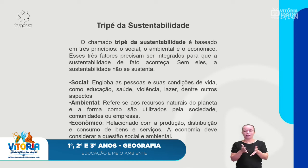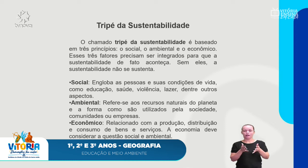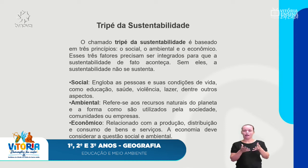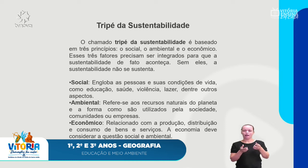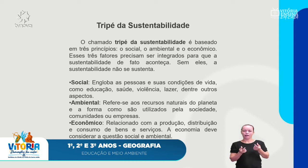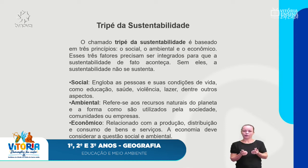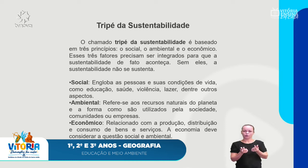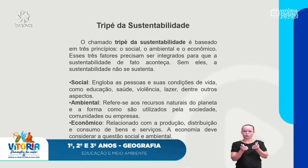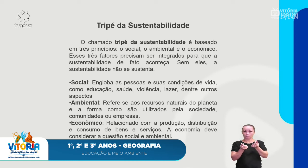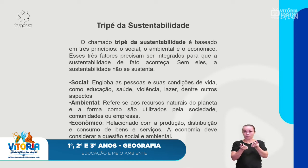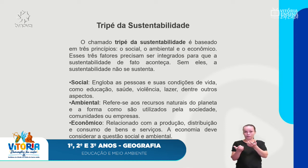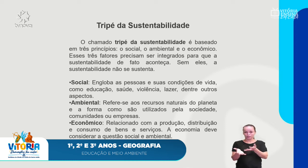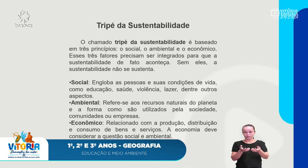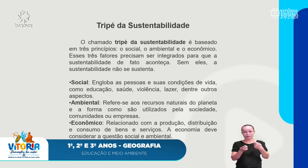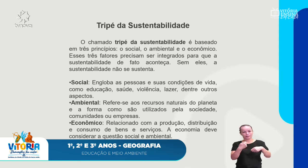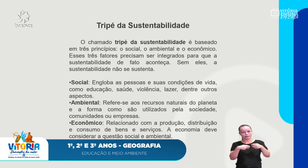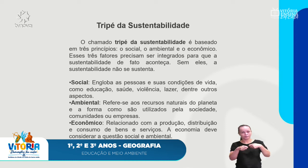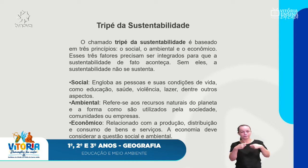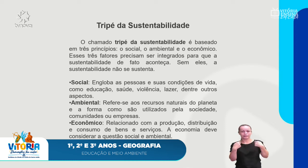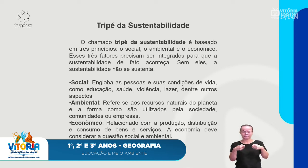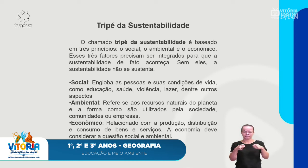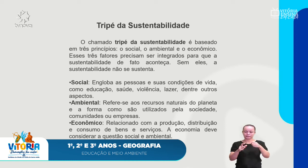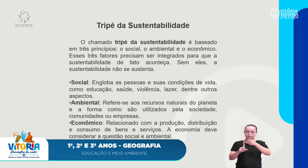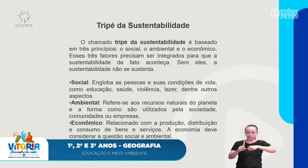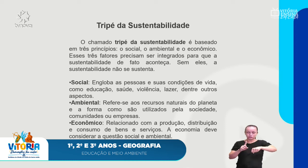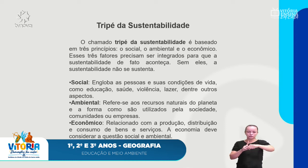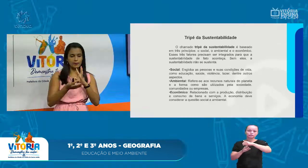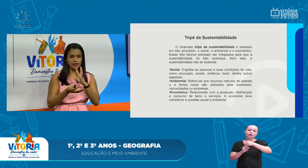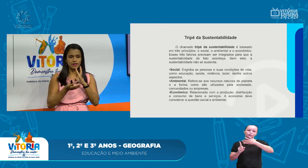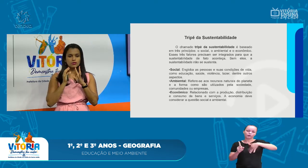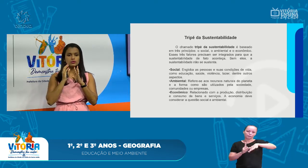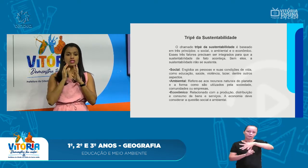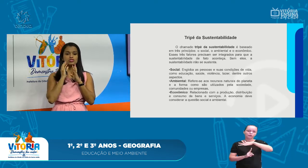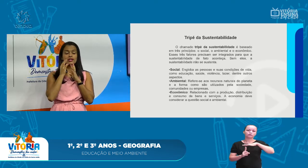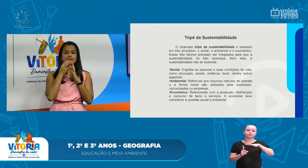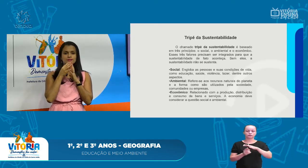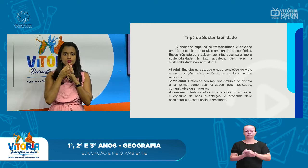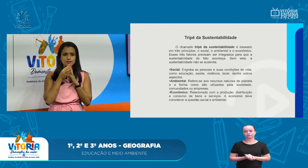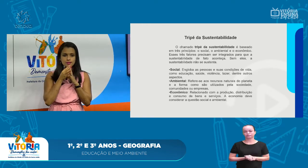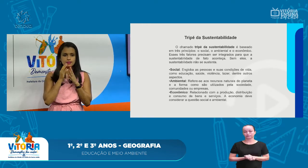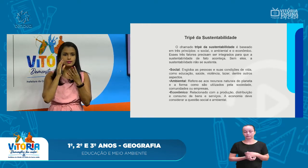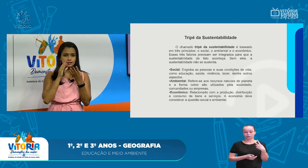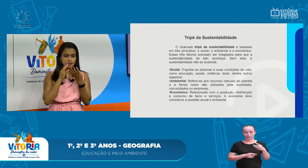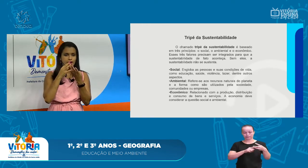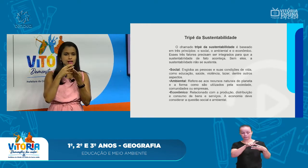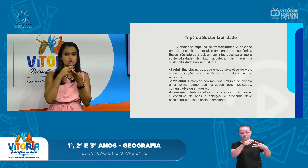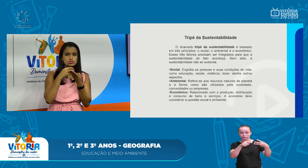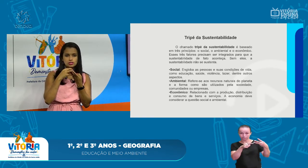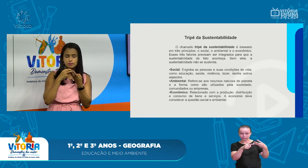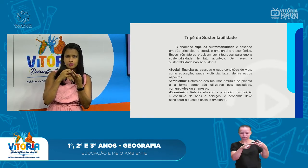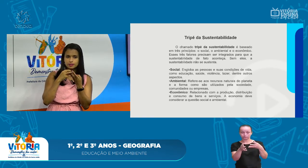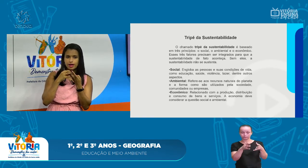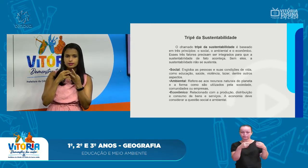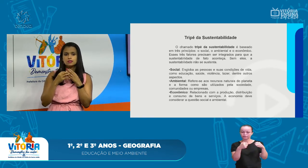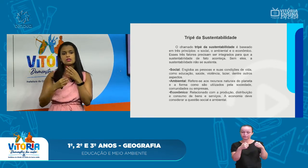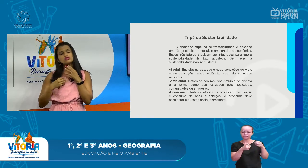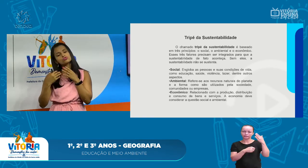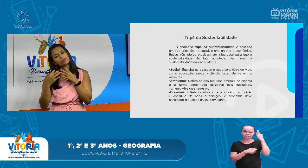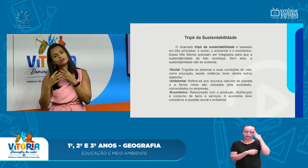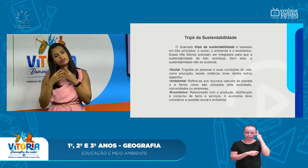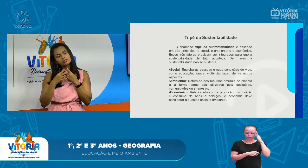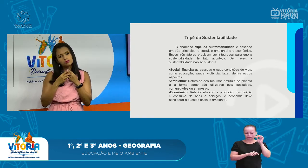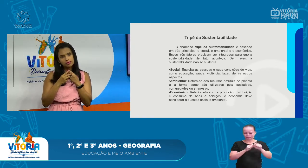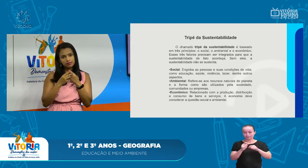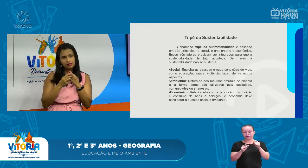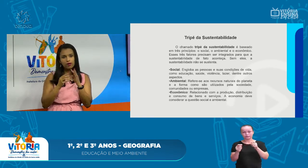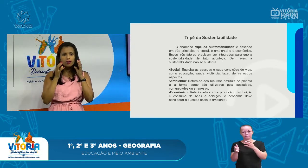questão social e ambiental. Então, esse tripé nos ajuda a entender que a sustentabilidade, junto com